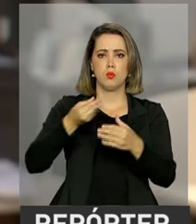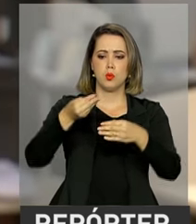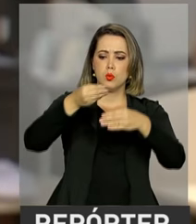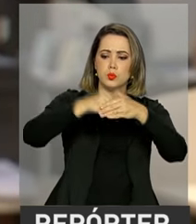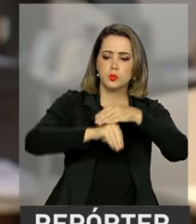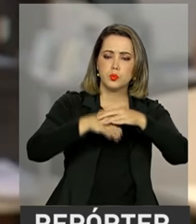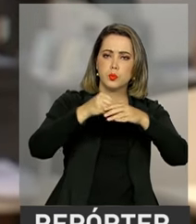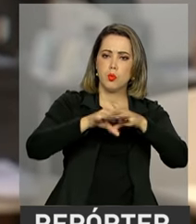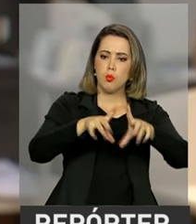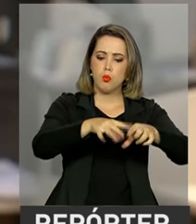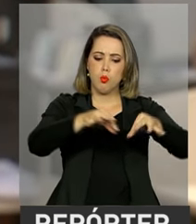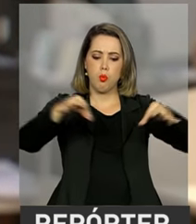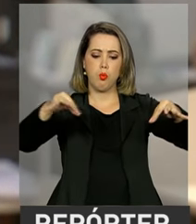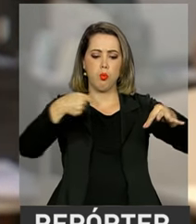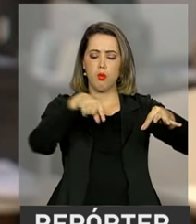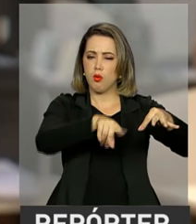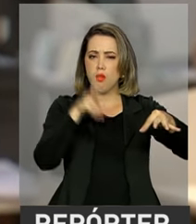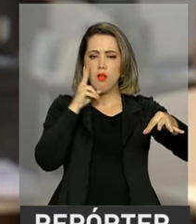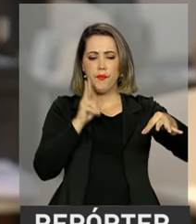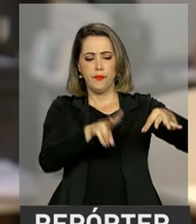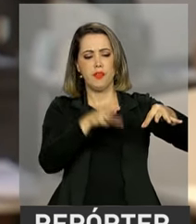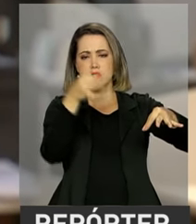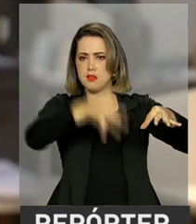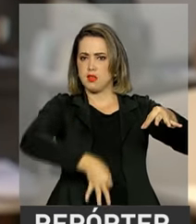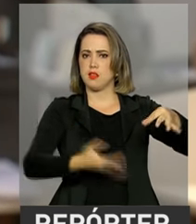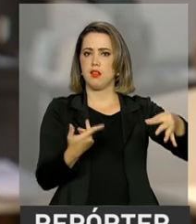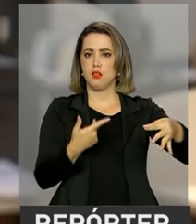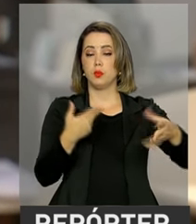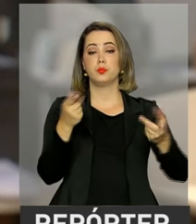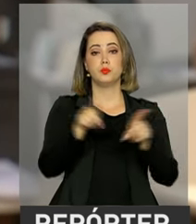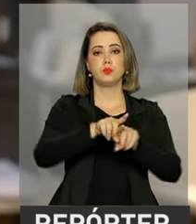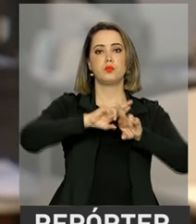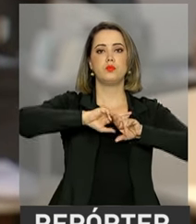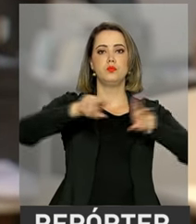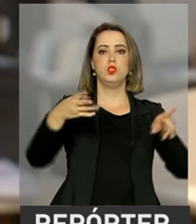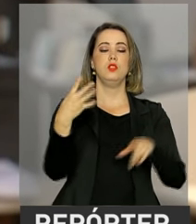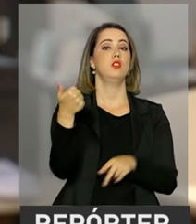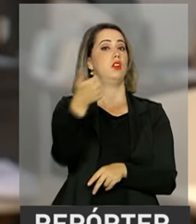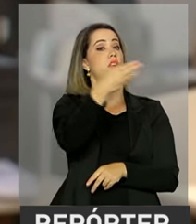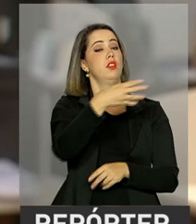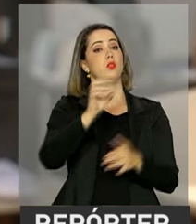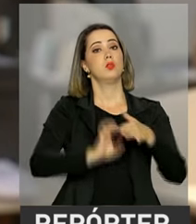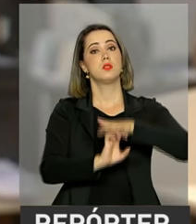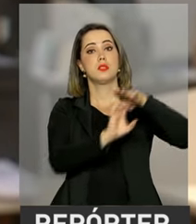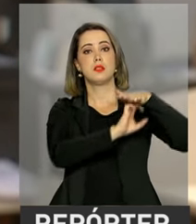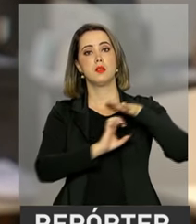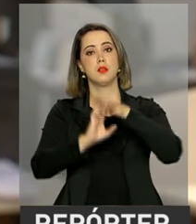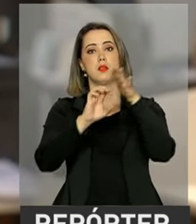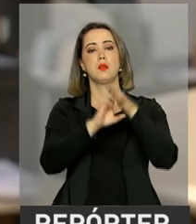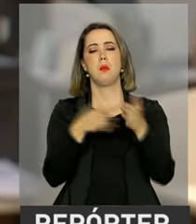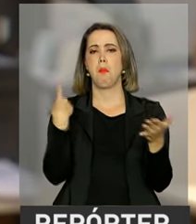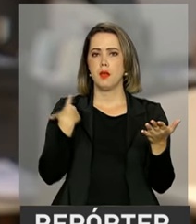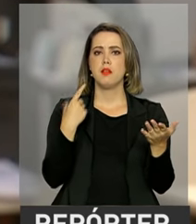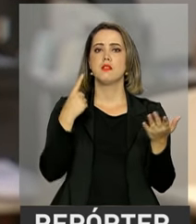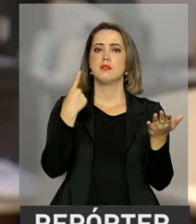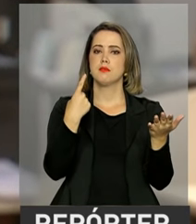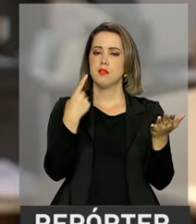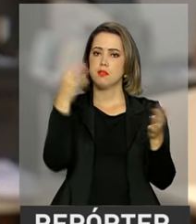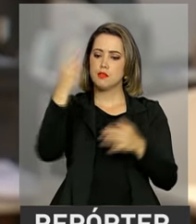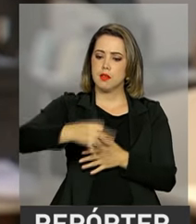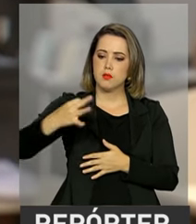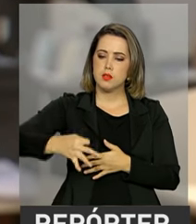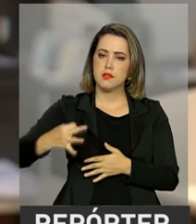150 amostras de pescados 29 delas em 14 empresas estrangeiras e todas estavam em conformidade com a legislação